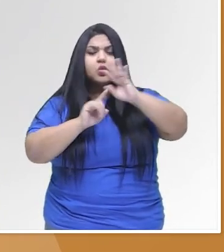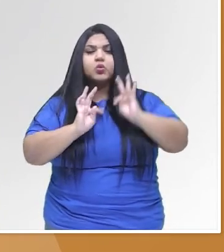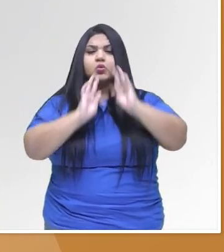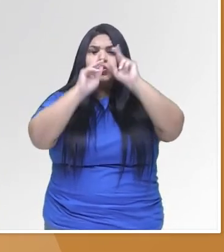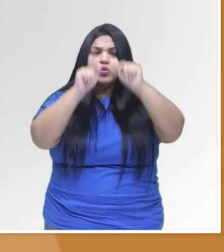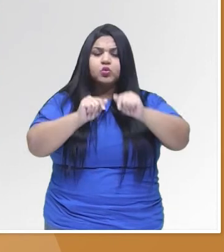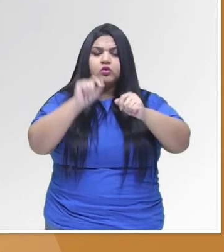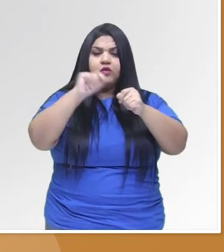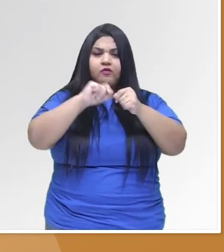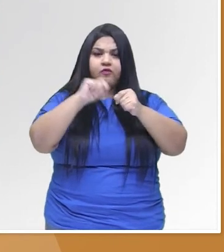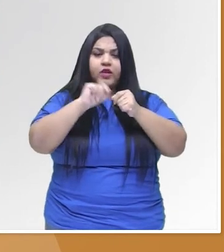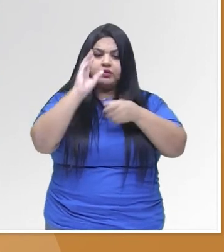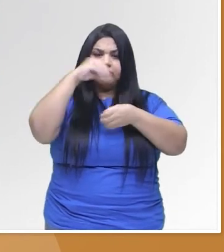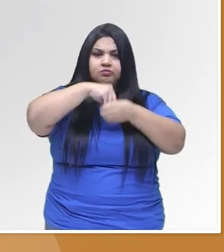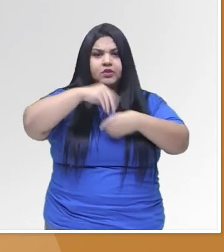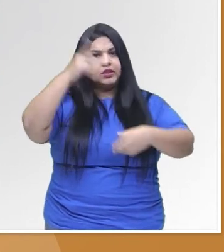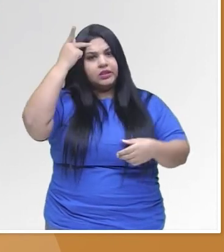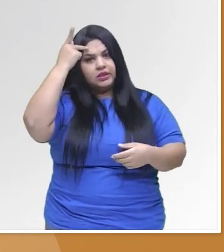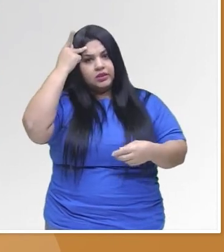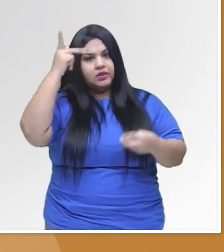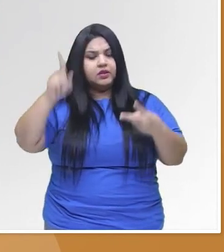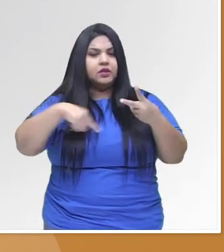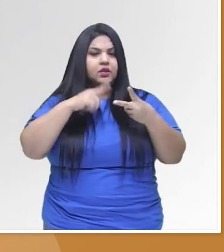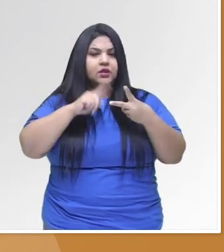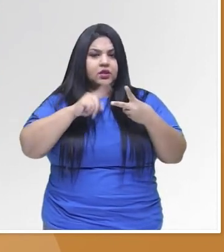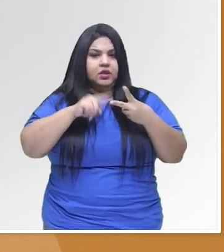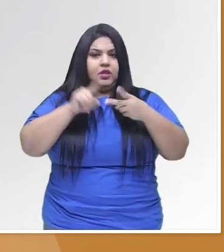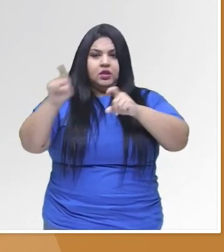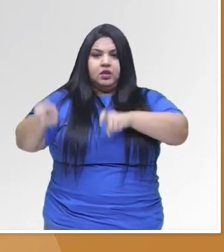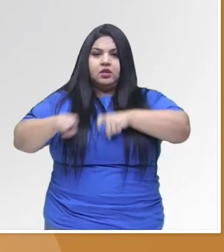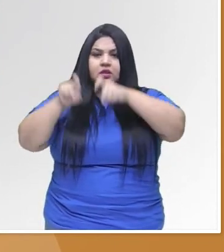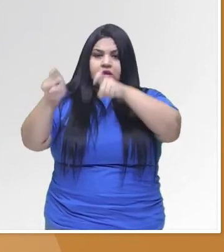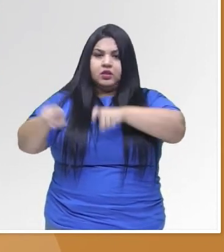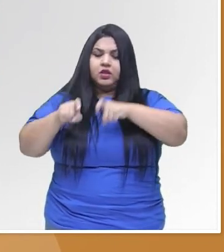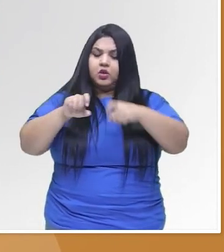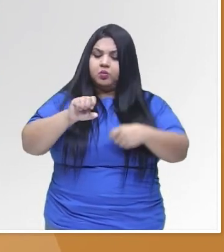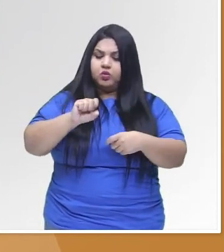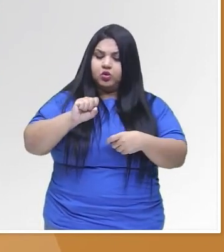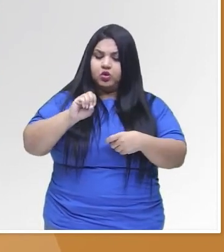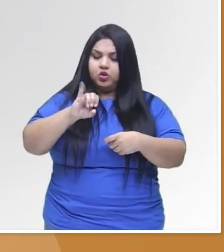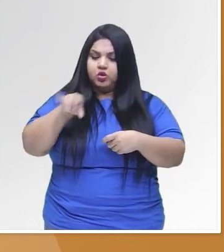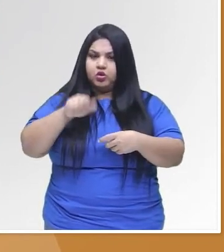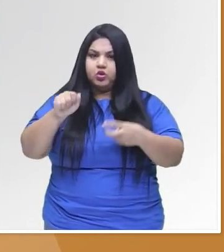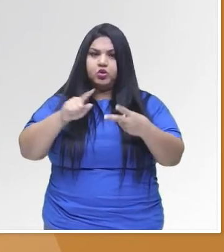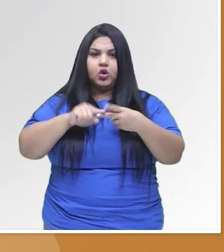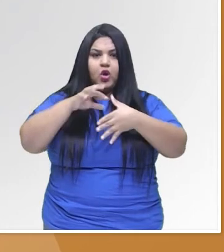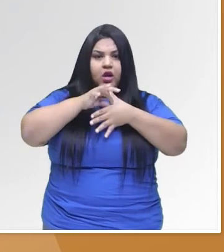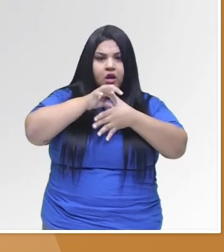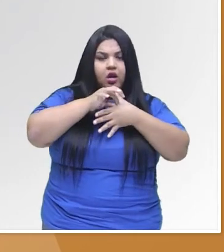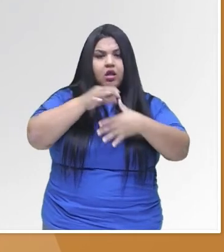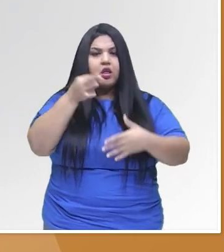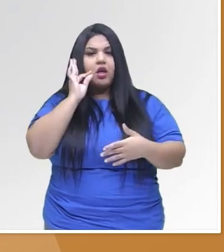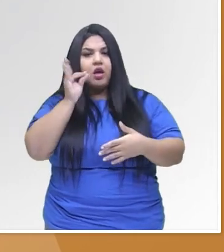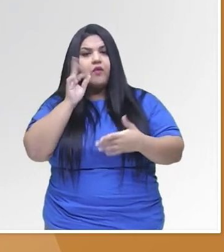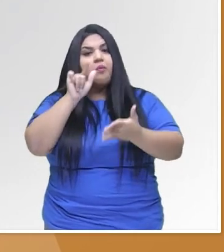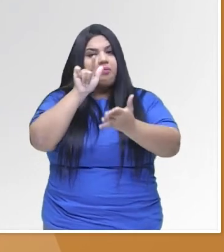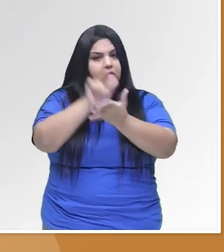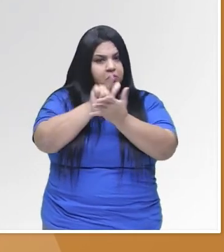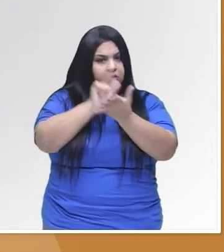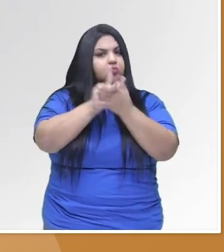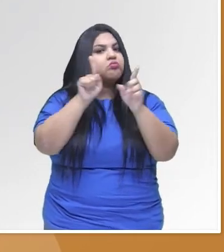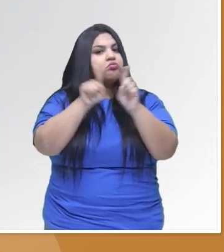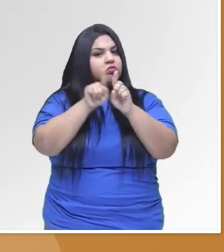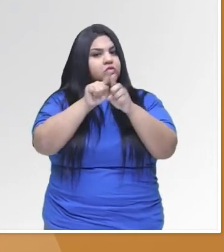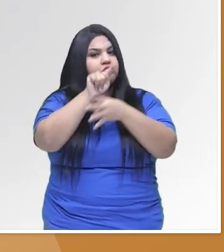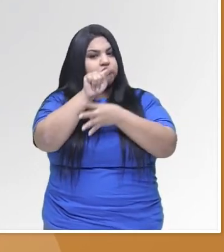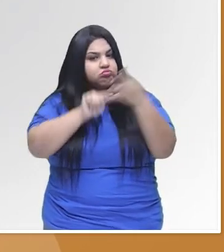no Centro-Sul. Produtos agroindustriais, como soja, carne, café e papel,